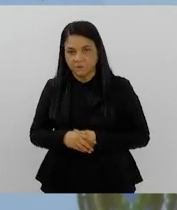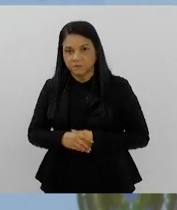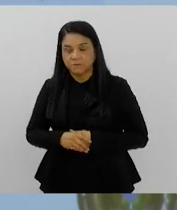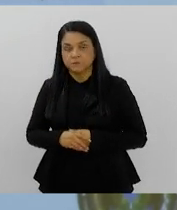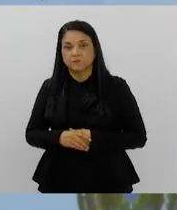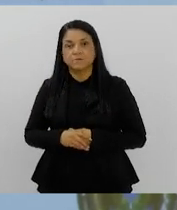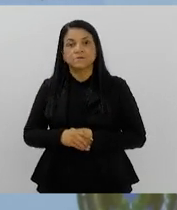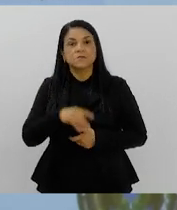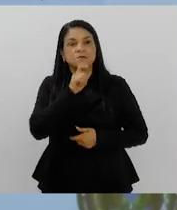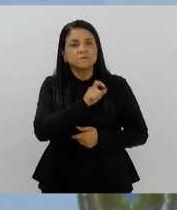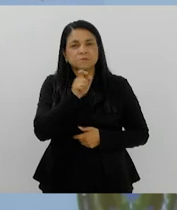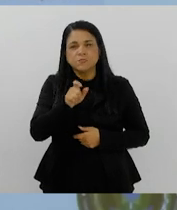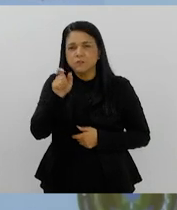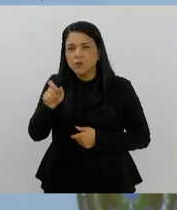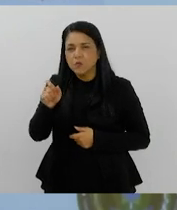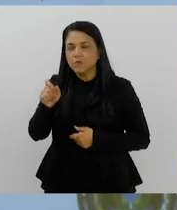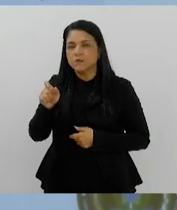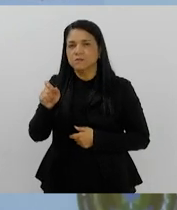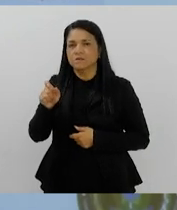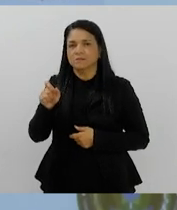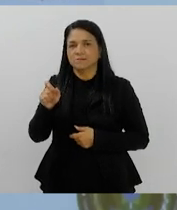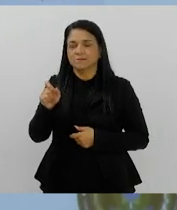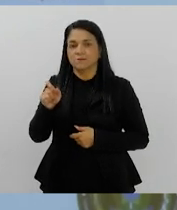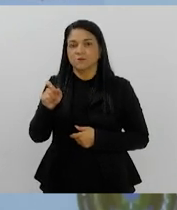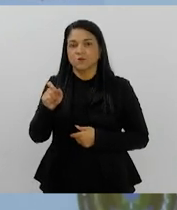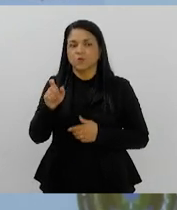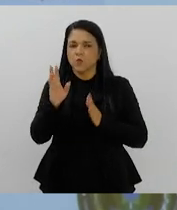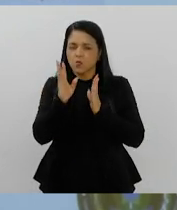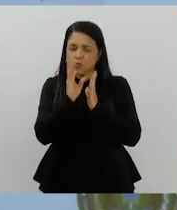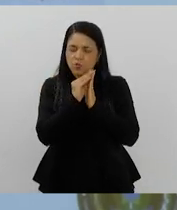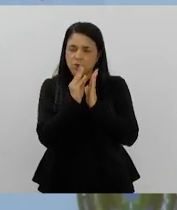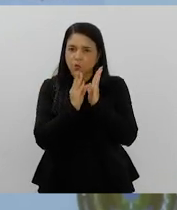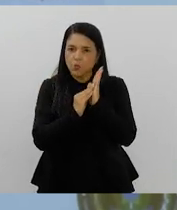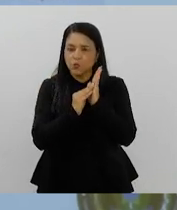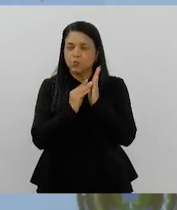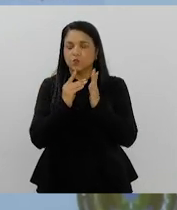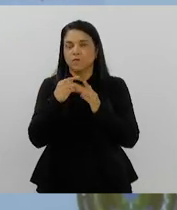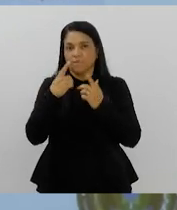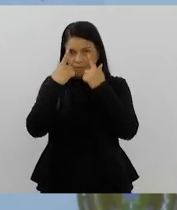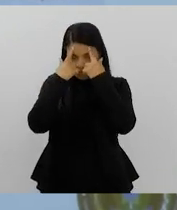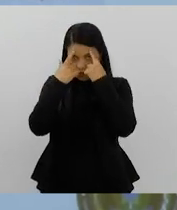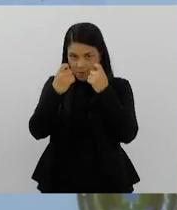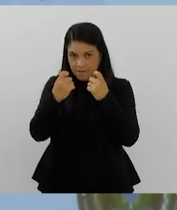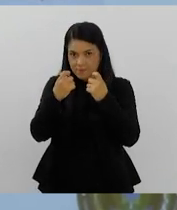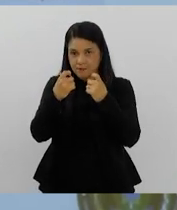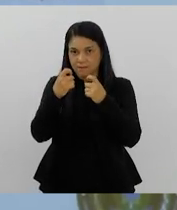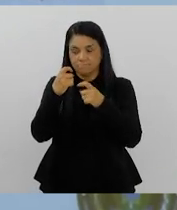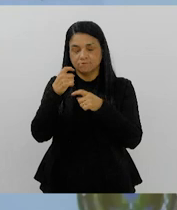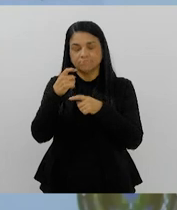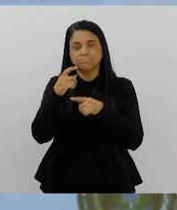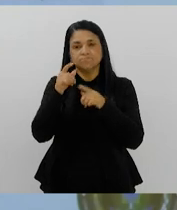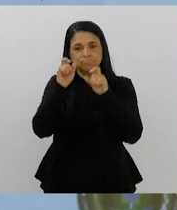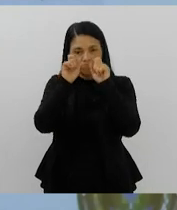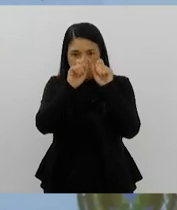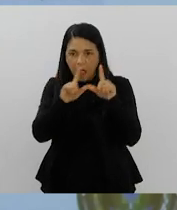As pessoas, quando elas são expostas a conteúdos de violência e por muito tempo, tem um fenômeno que se